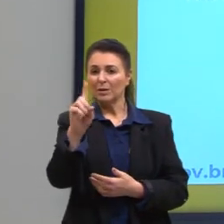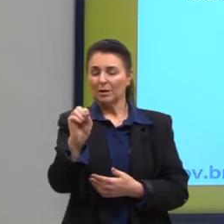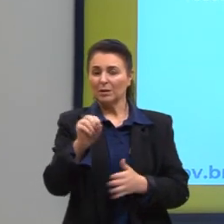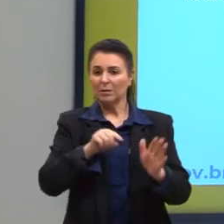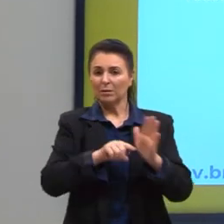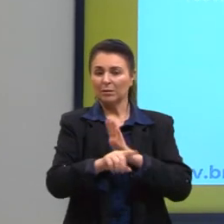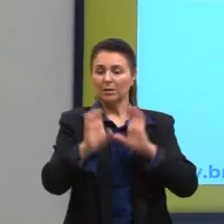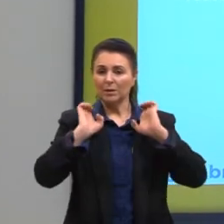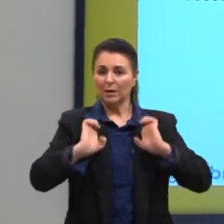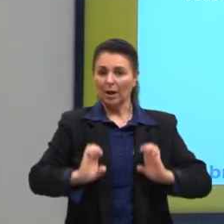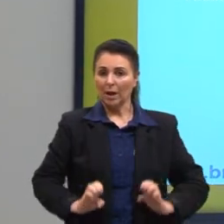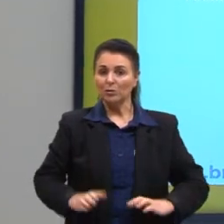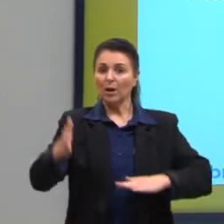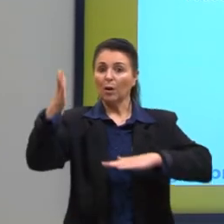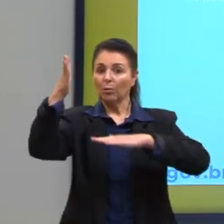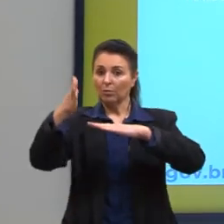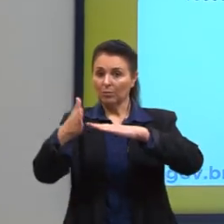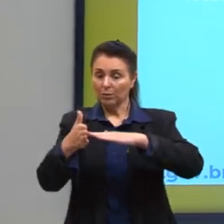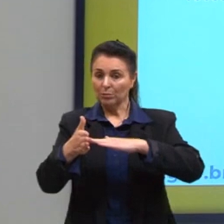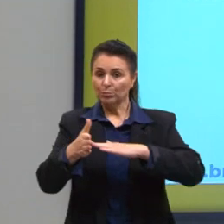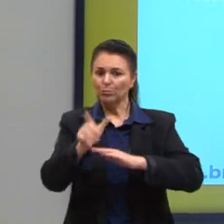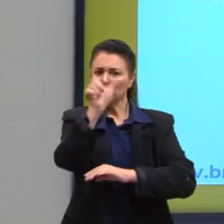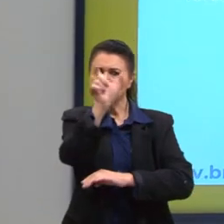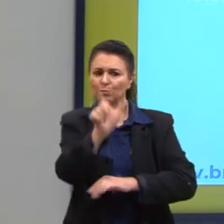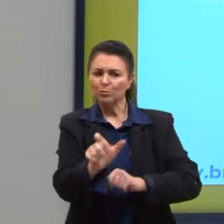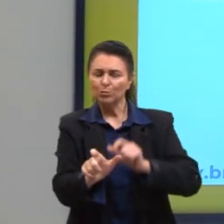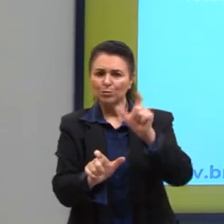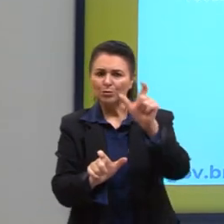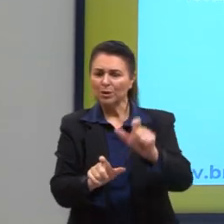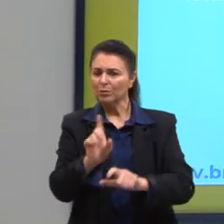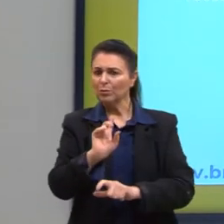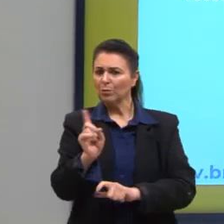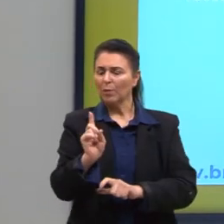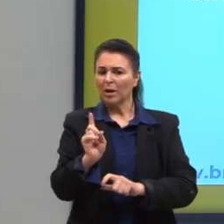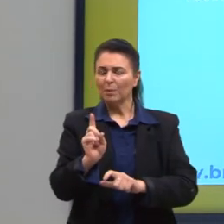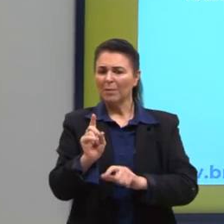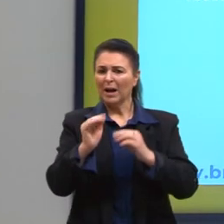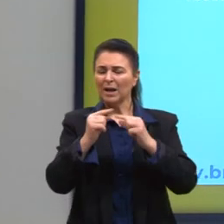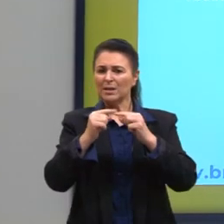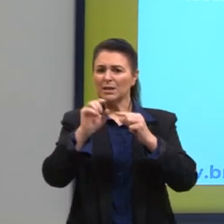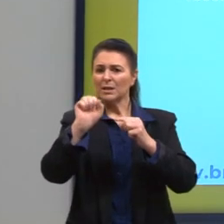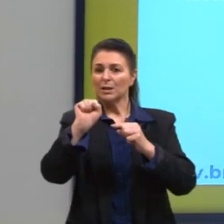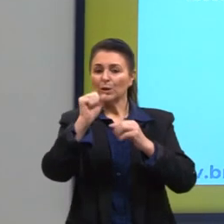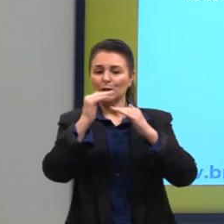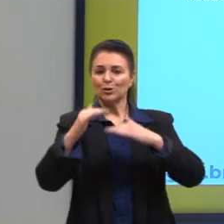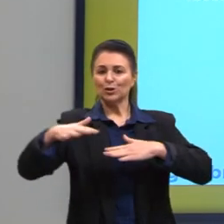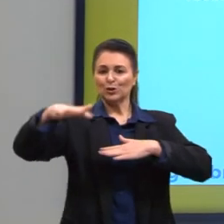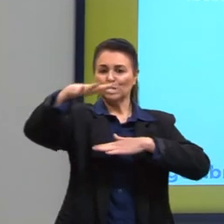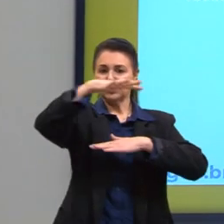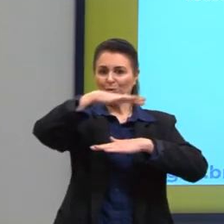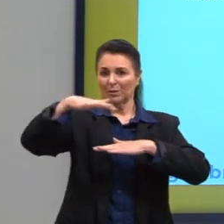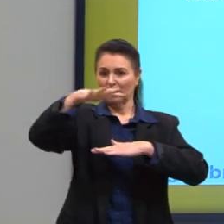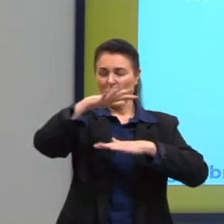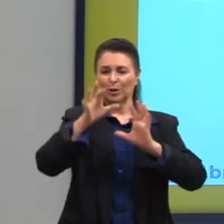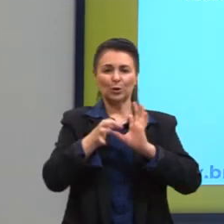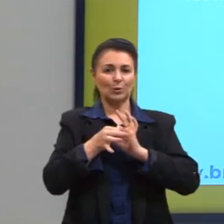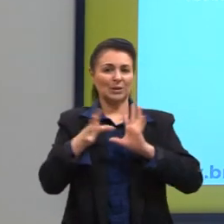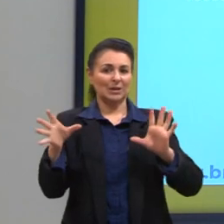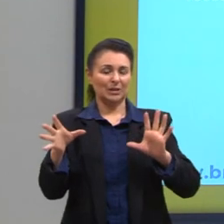na ética contemporânea o sujeito não é mais um sujeito substancial a soberania absolutamente